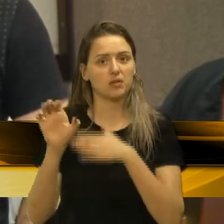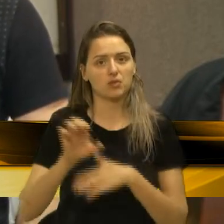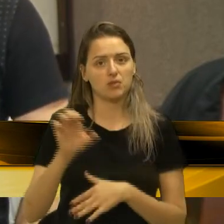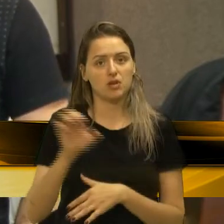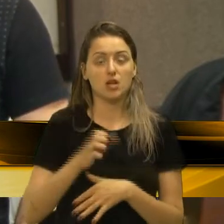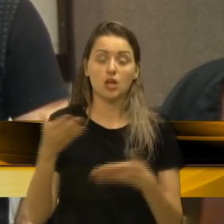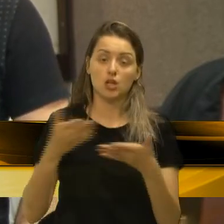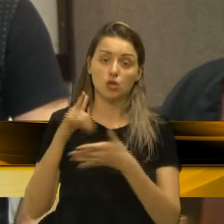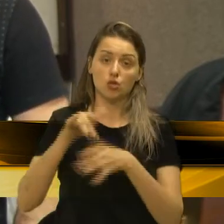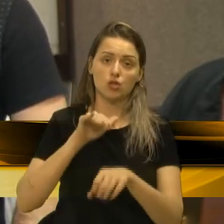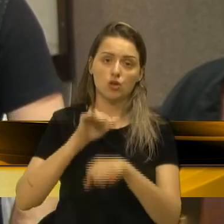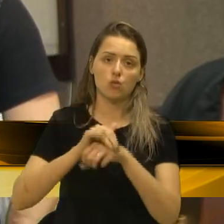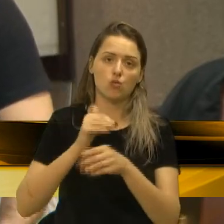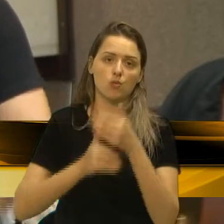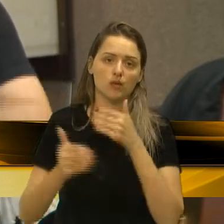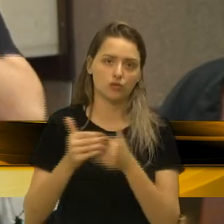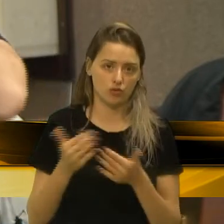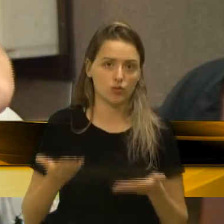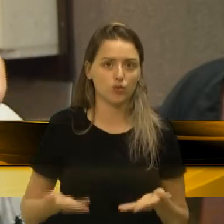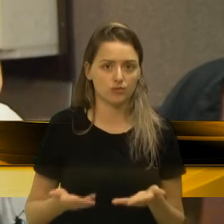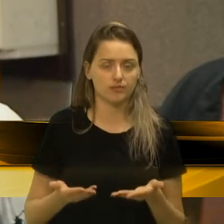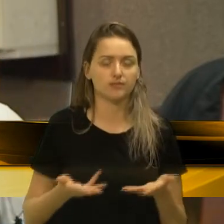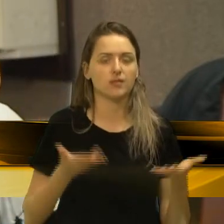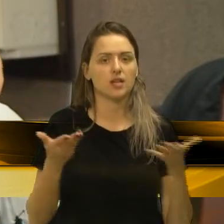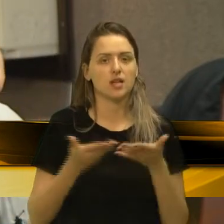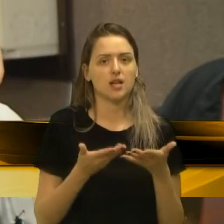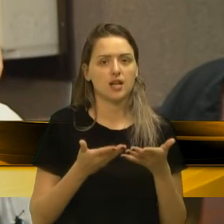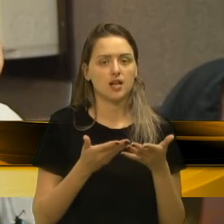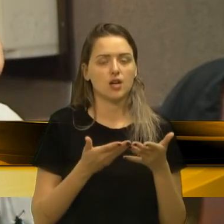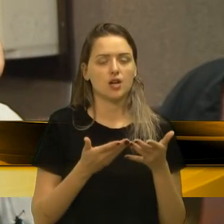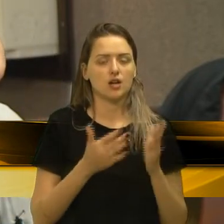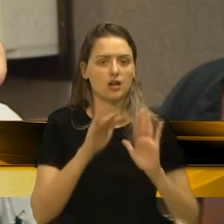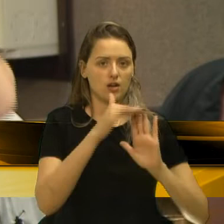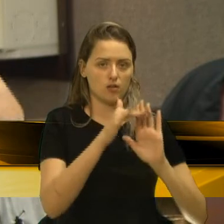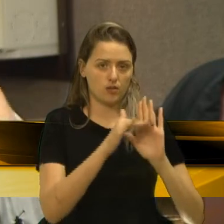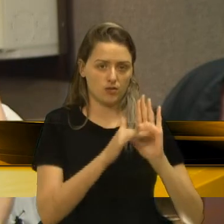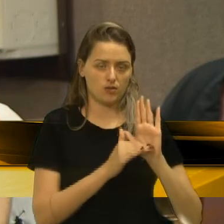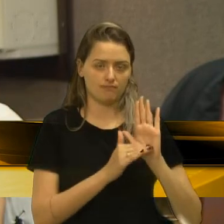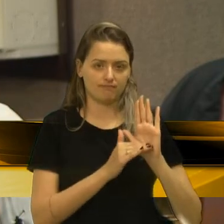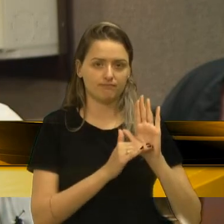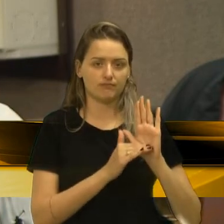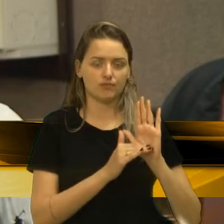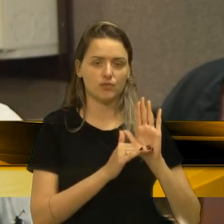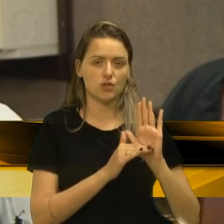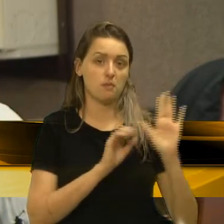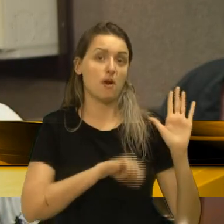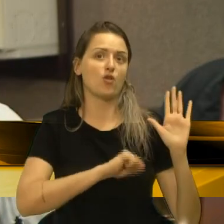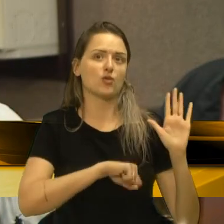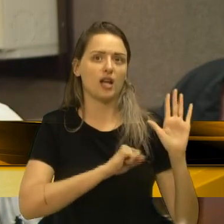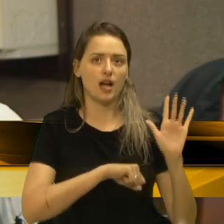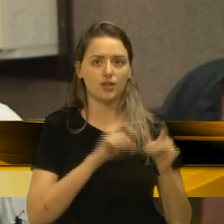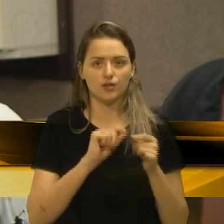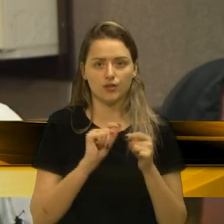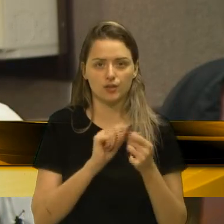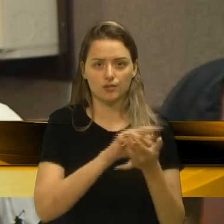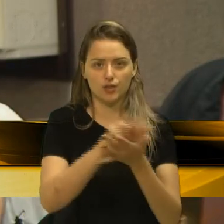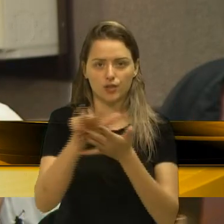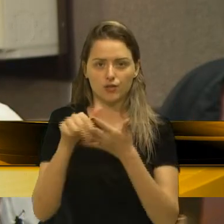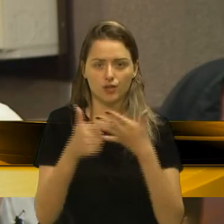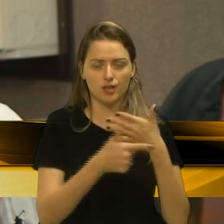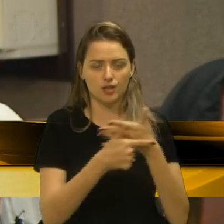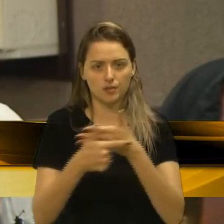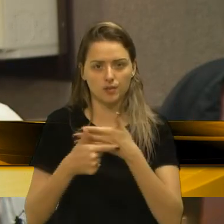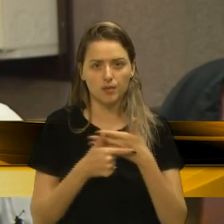história. Esse pacote de maldade que ele está lançando no final do ano, para diversas categorias, e aqui eu